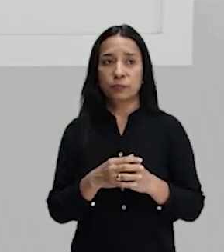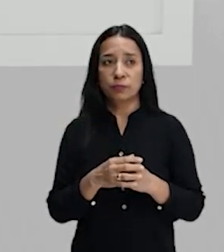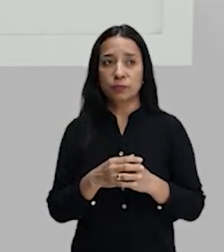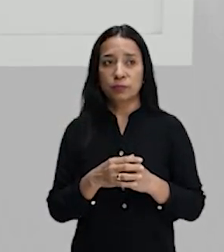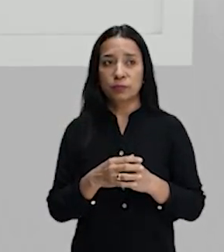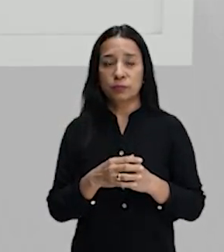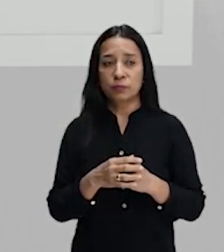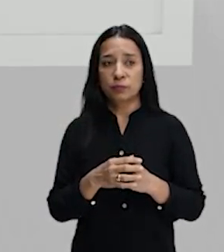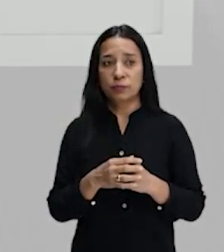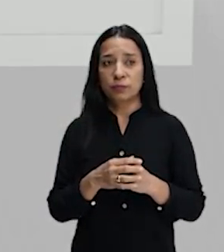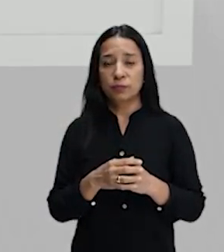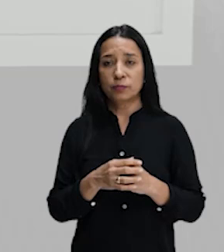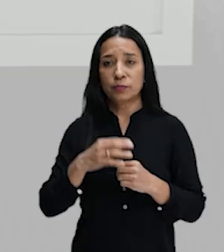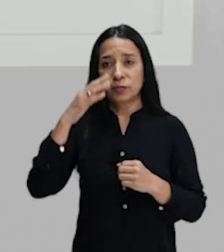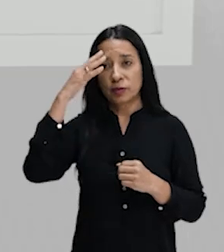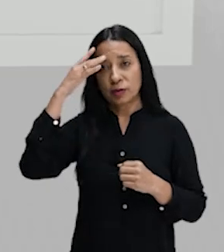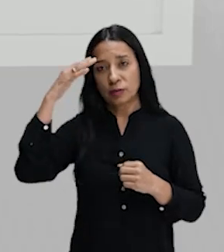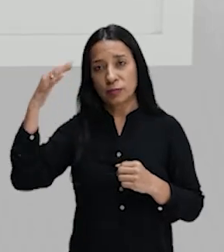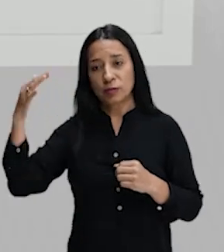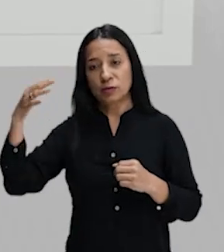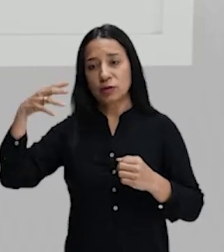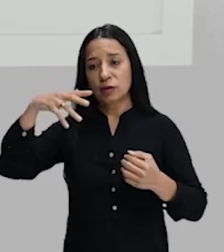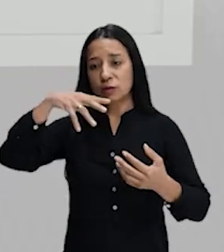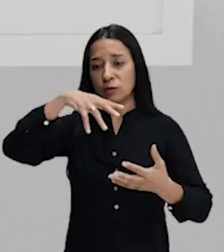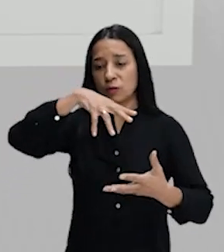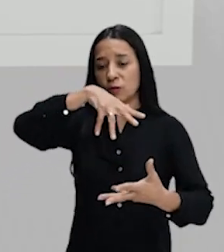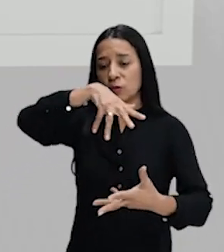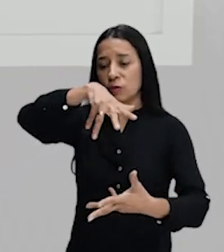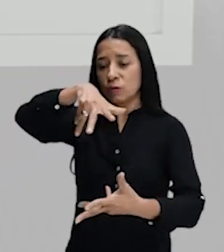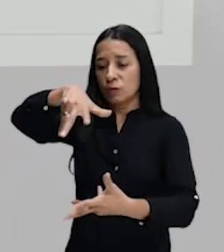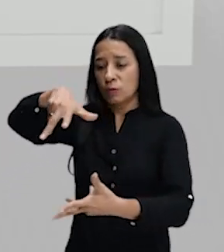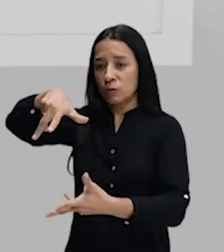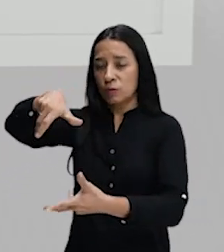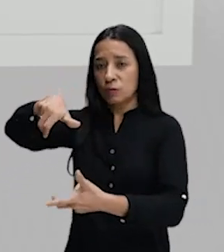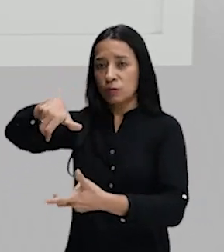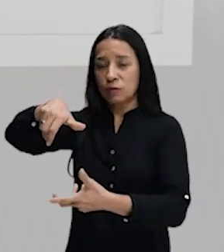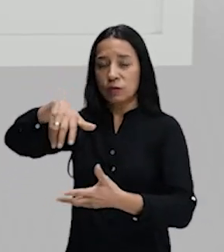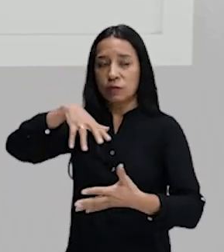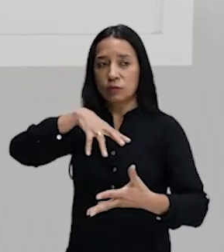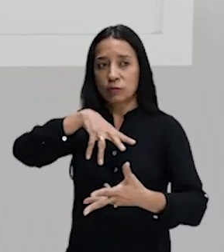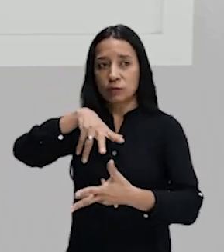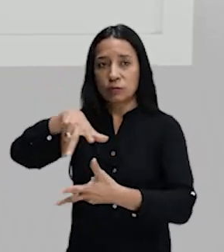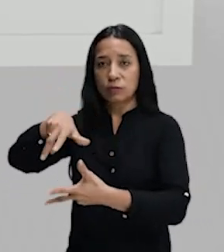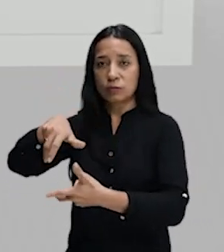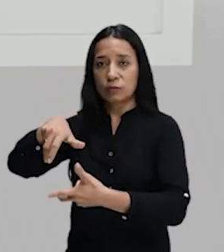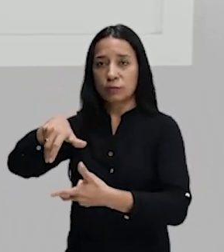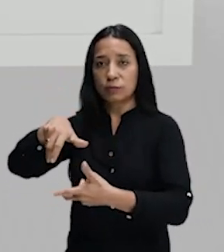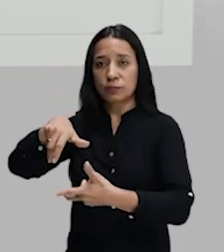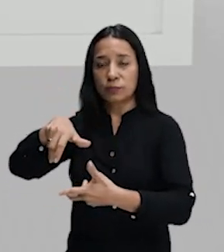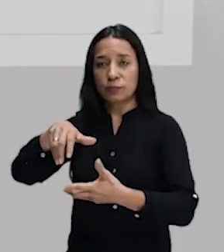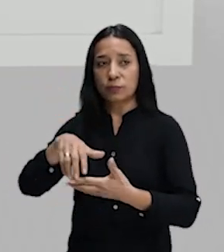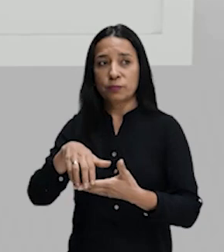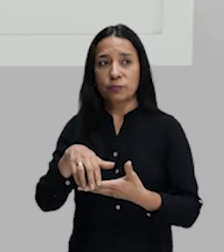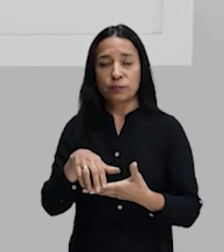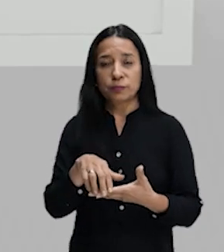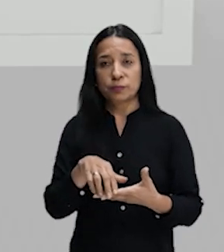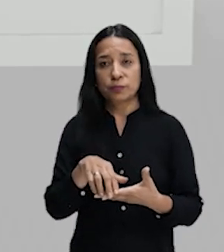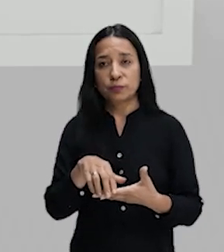Então vamos imaginar que isso seja a Terra, ok? Então nós temos aqui o